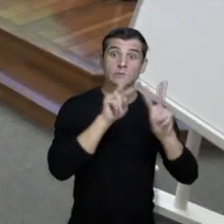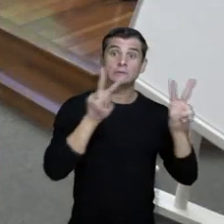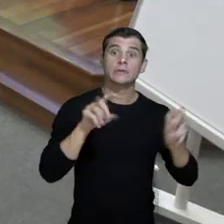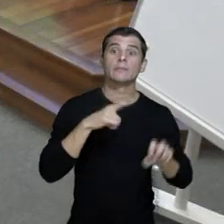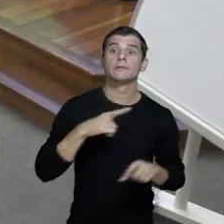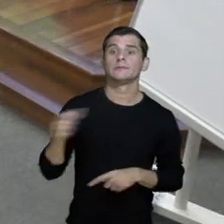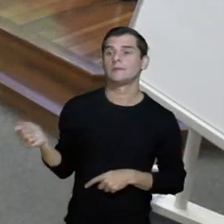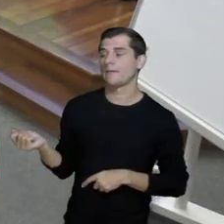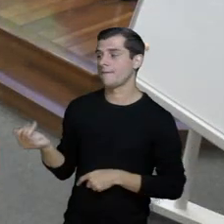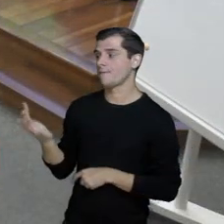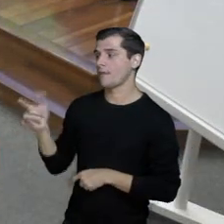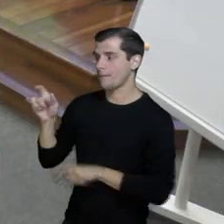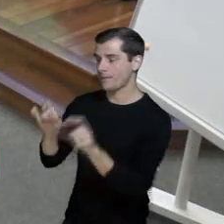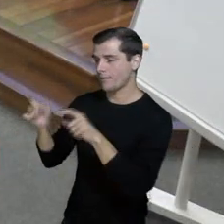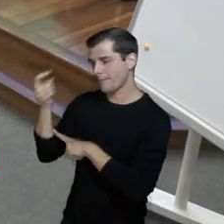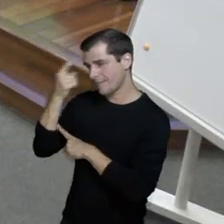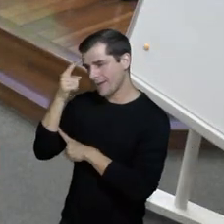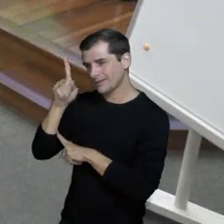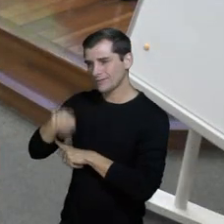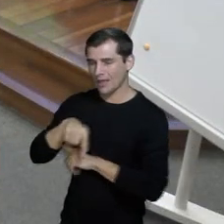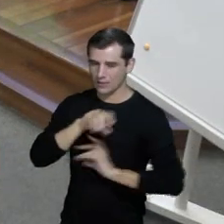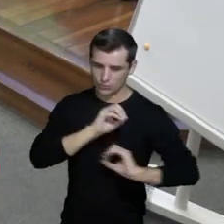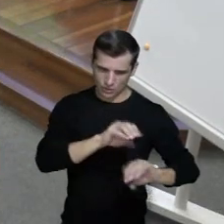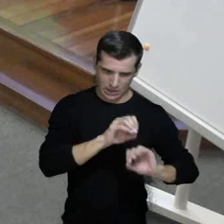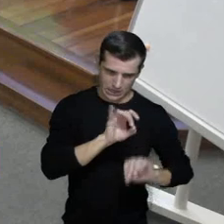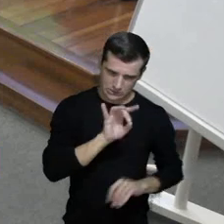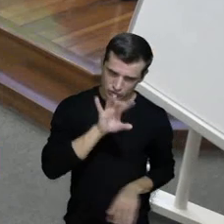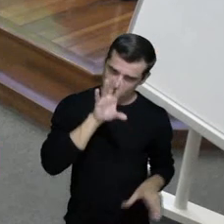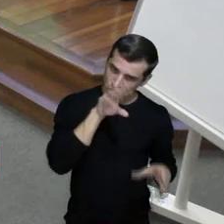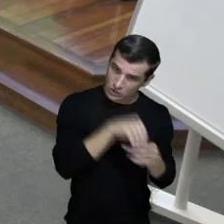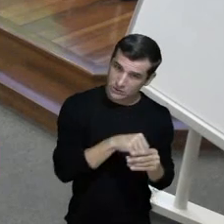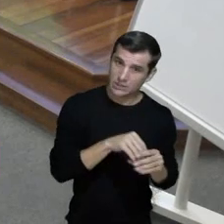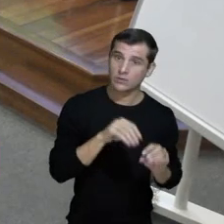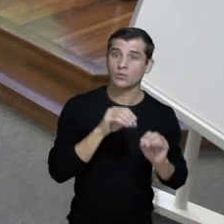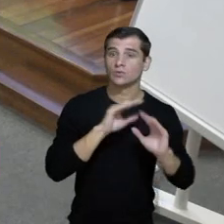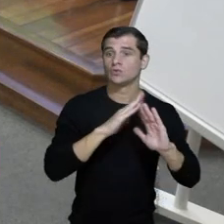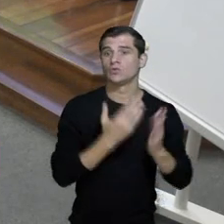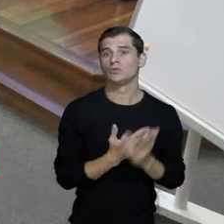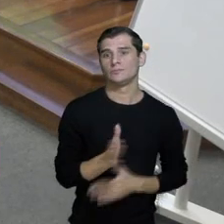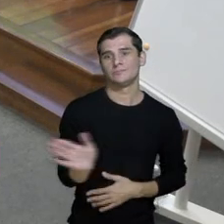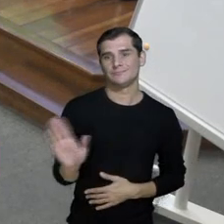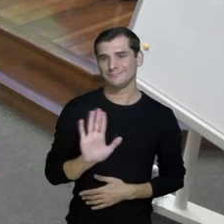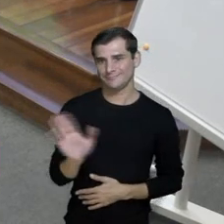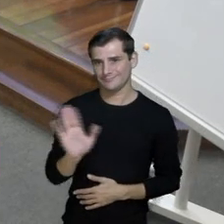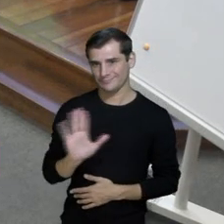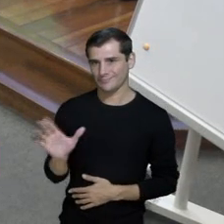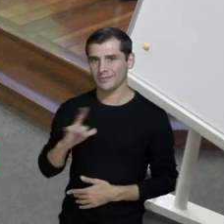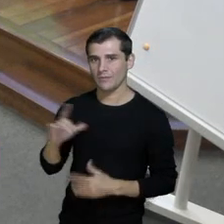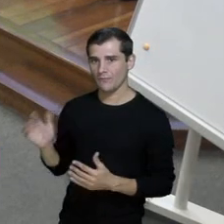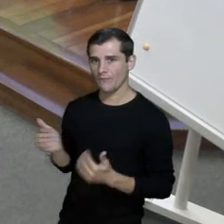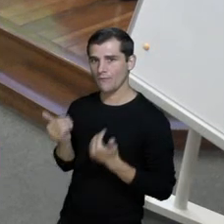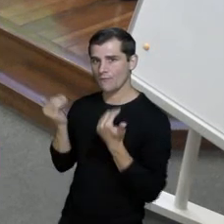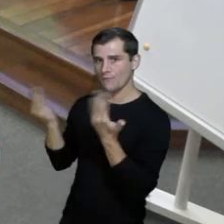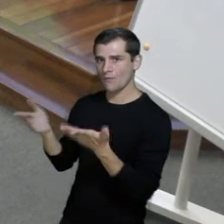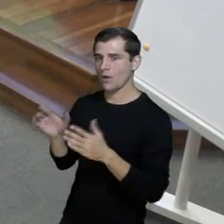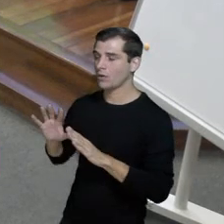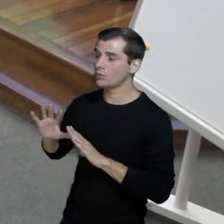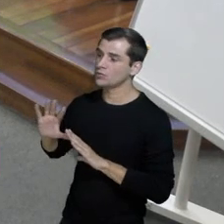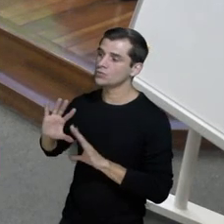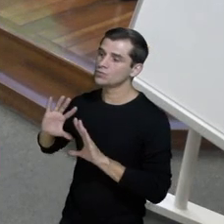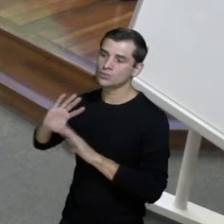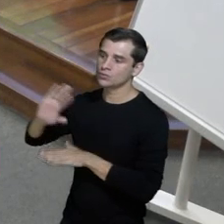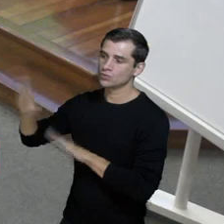restringe somente ao campo da escola e na verdade ela não está presente na escola ela está presente em todos os